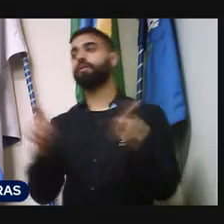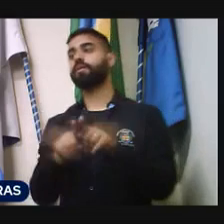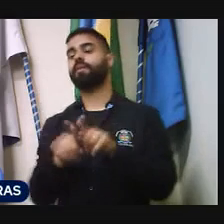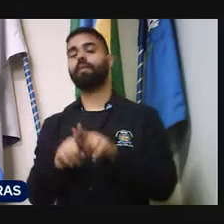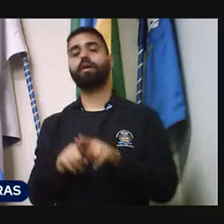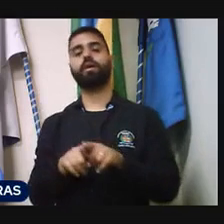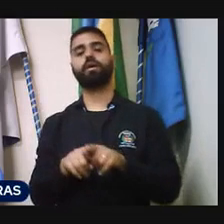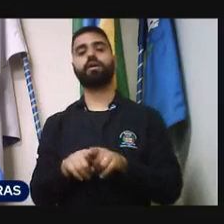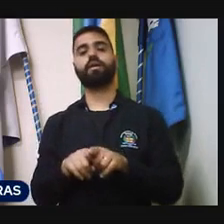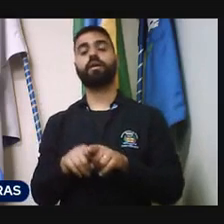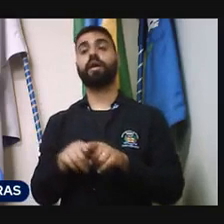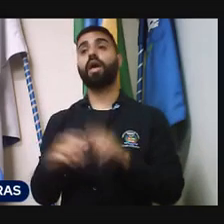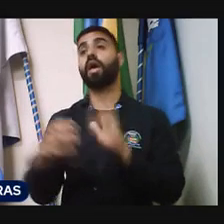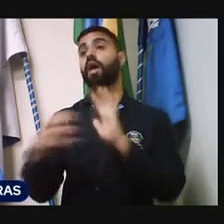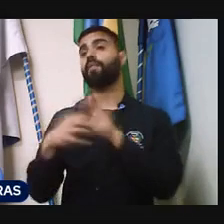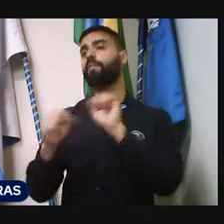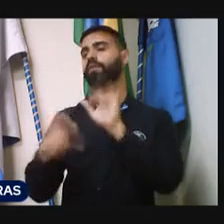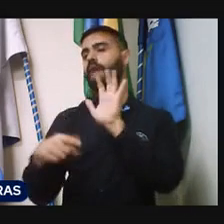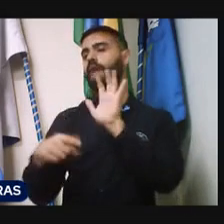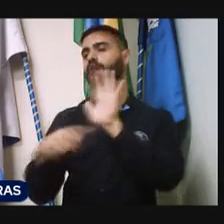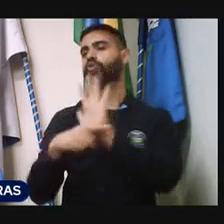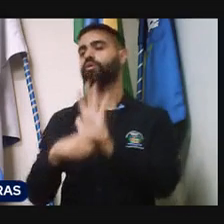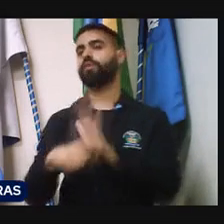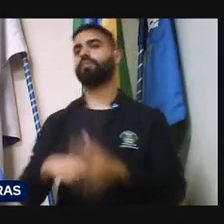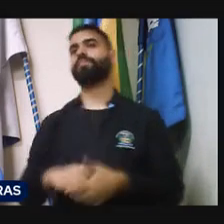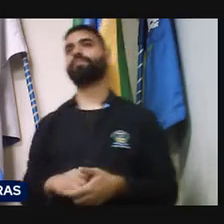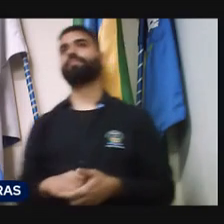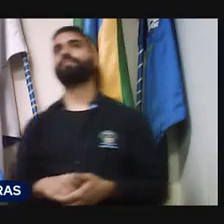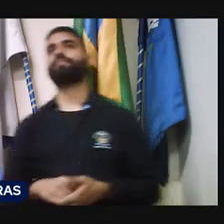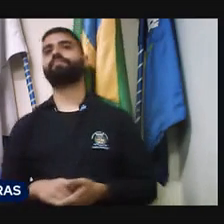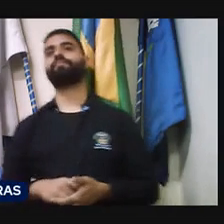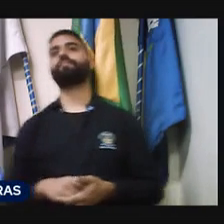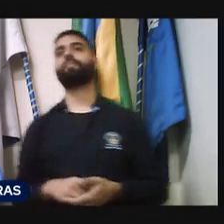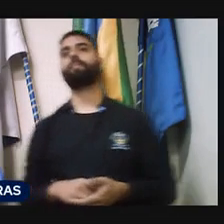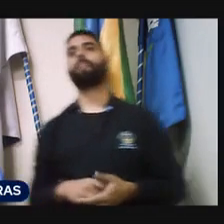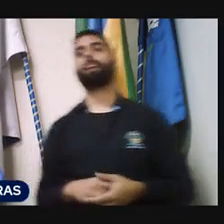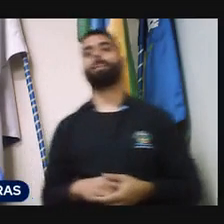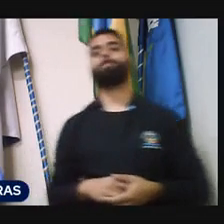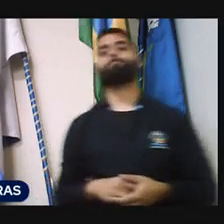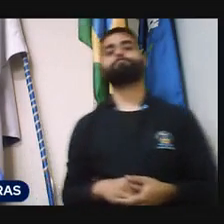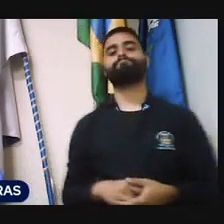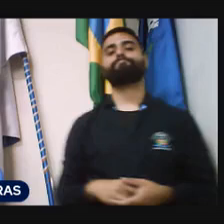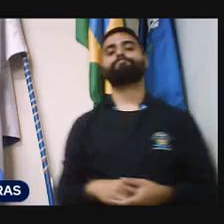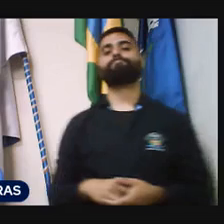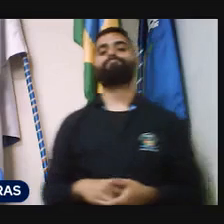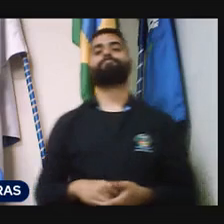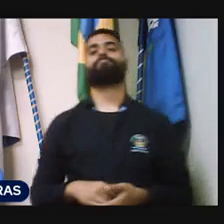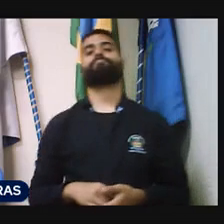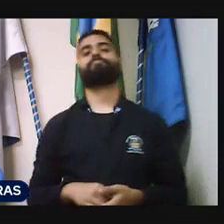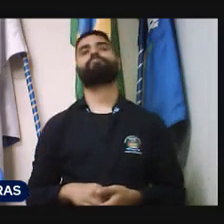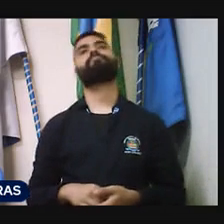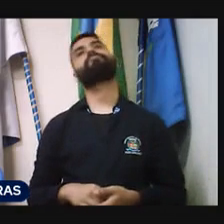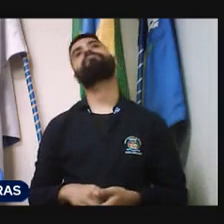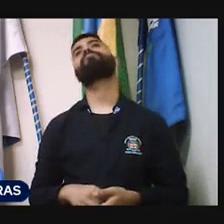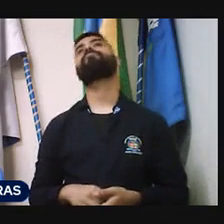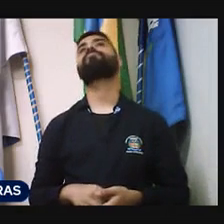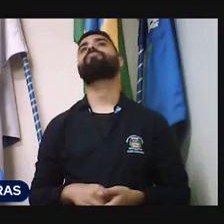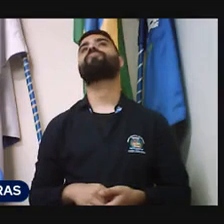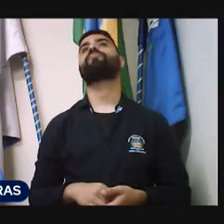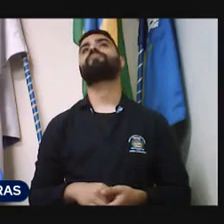se a câmera possa ajudar a Santa Isabel o juiz presidente vou falar de forma bem